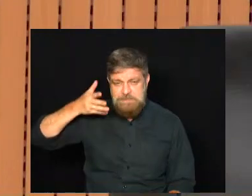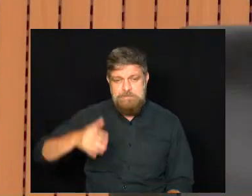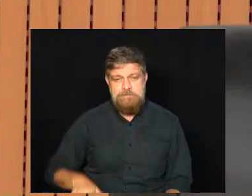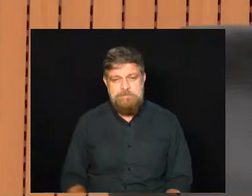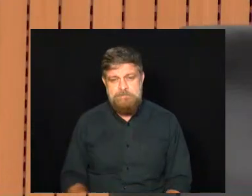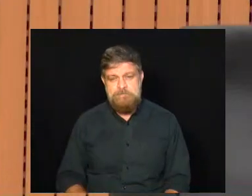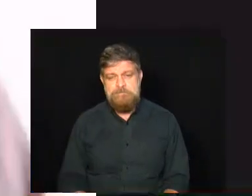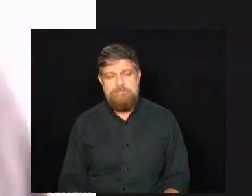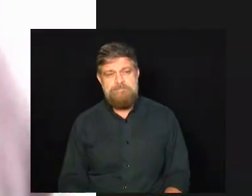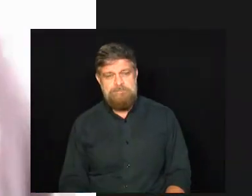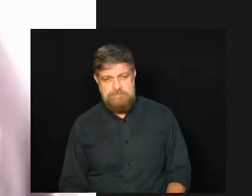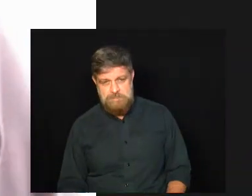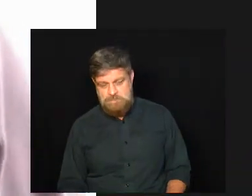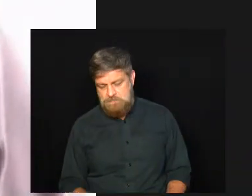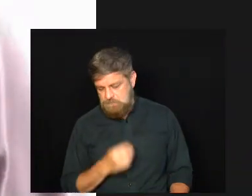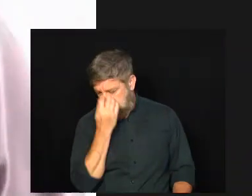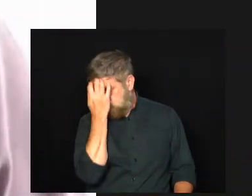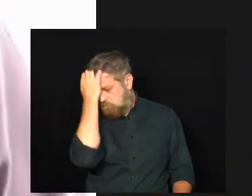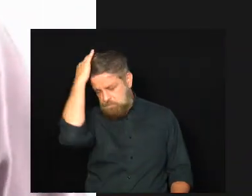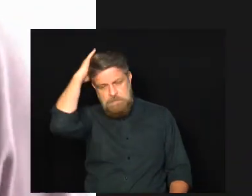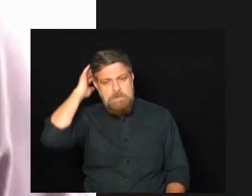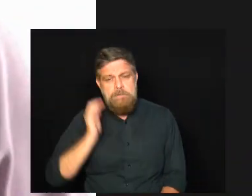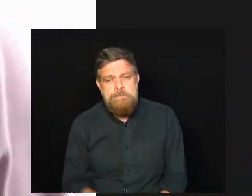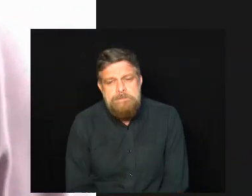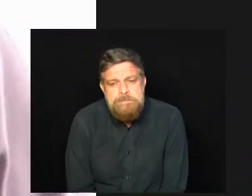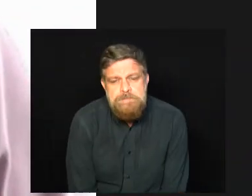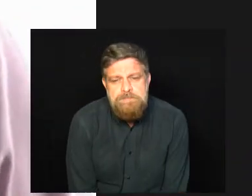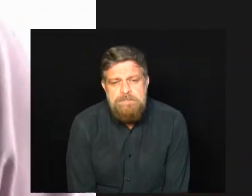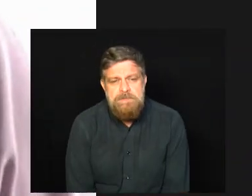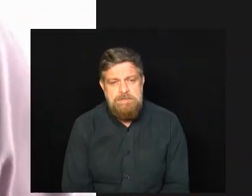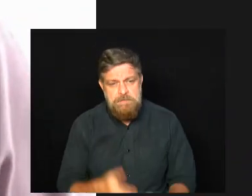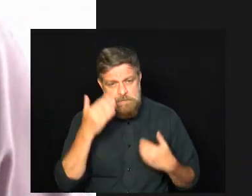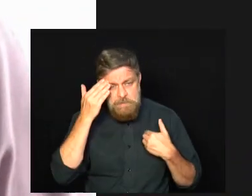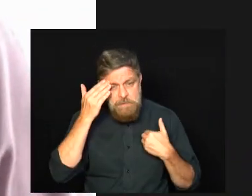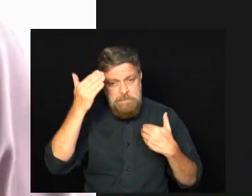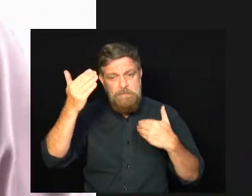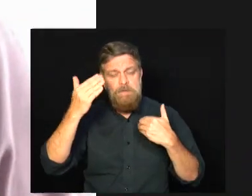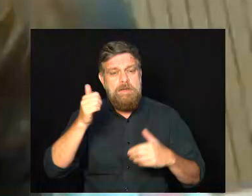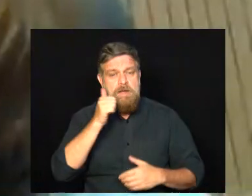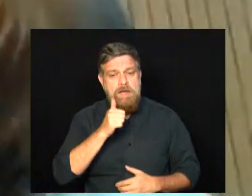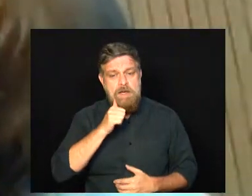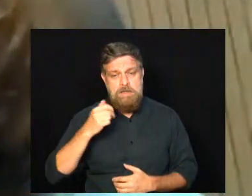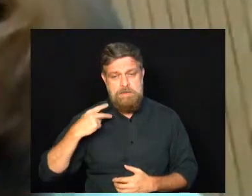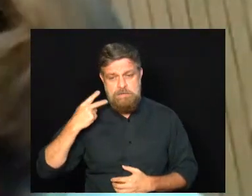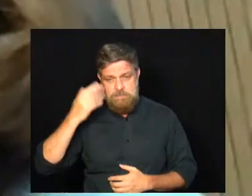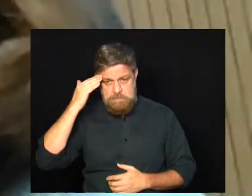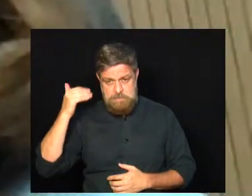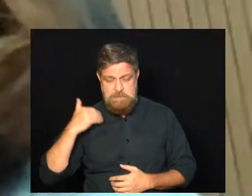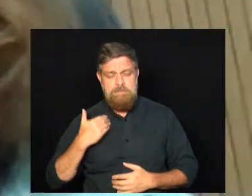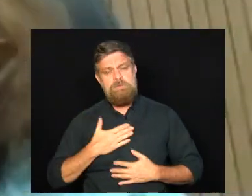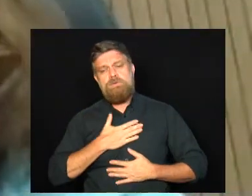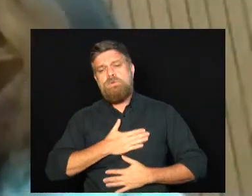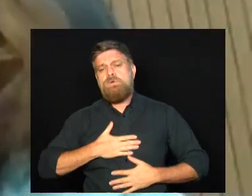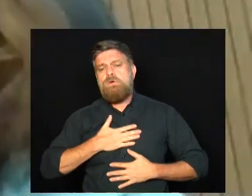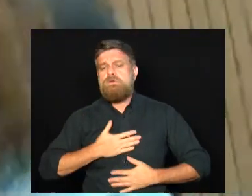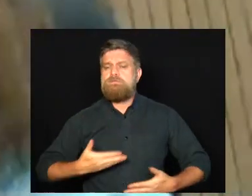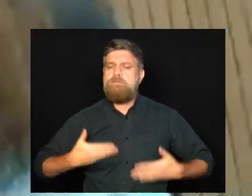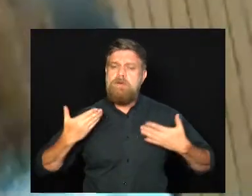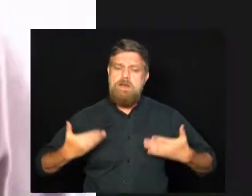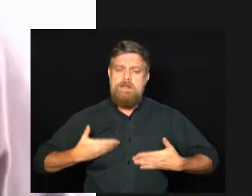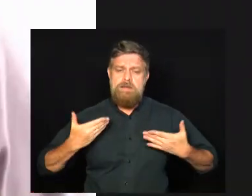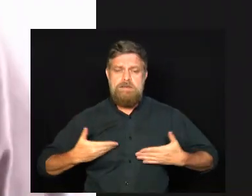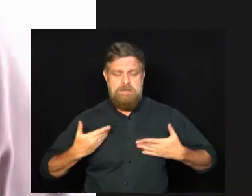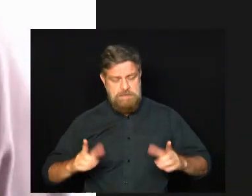Muito obrigada, vereadora Débora Palermo. É uma alegria muito grande